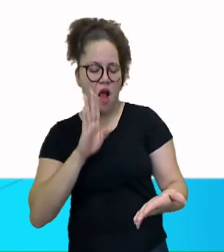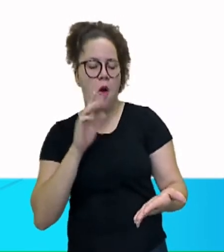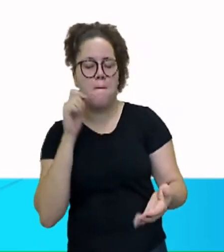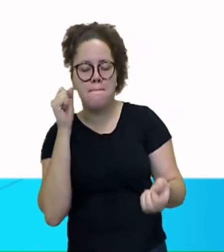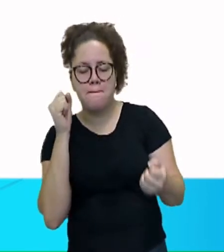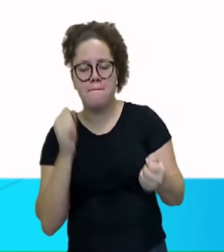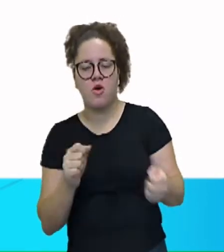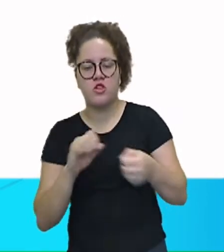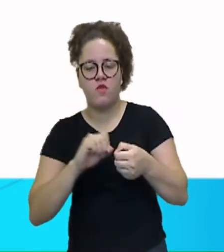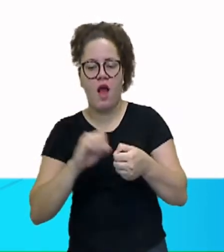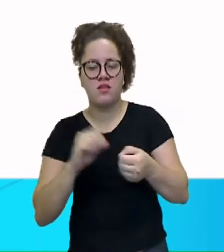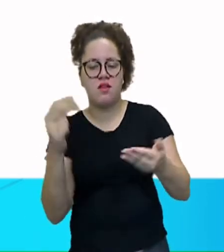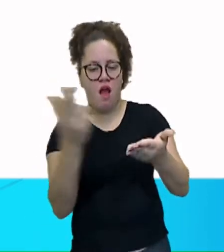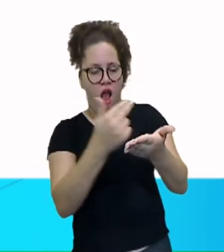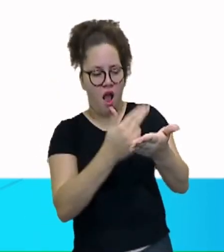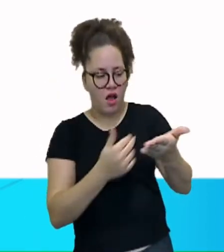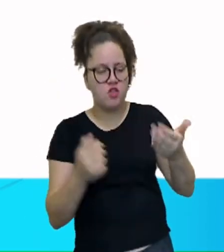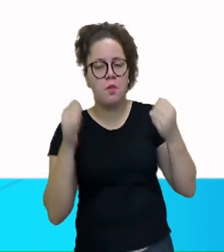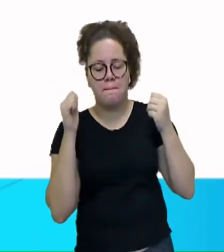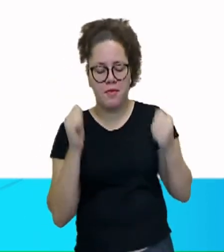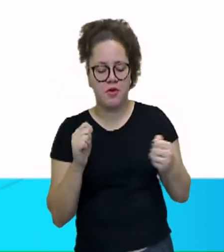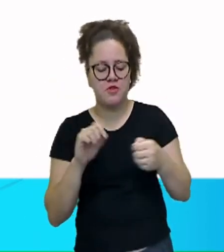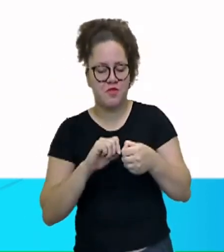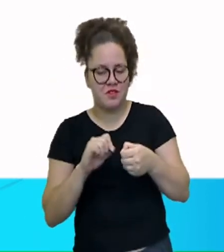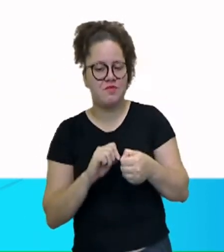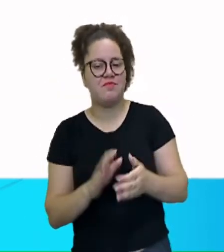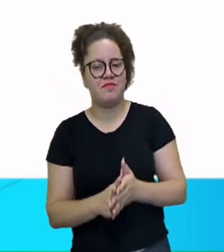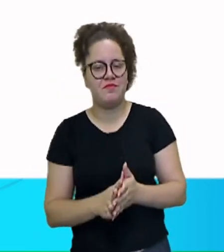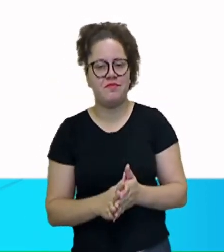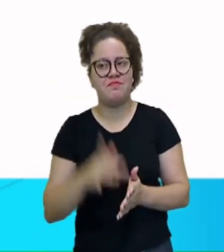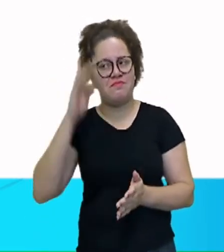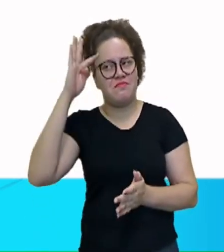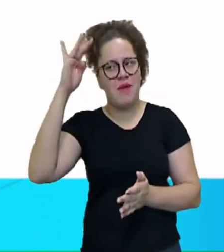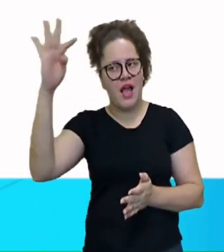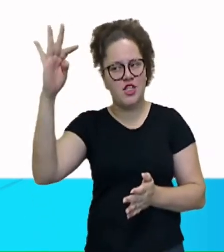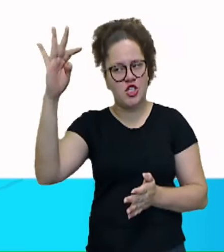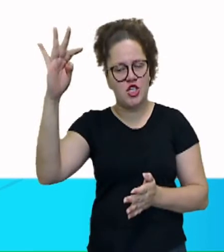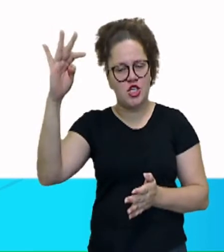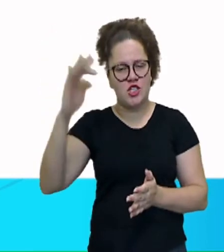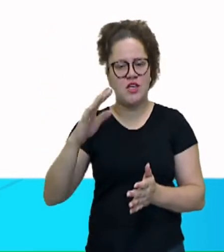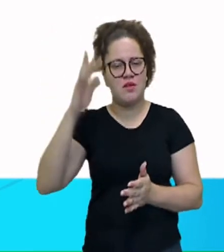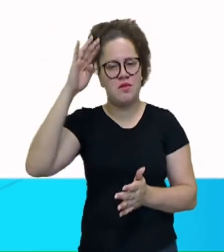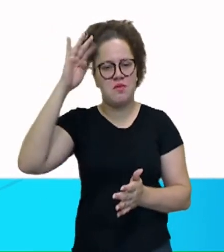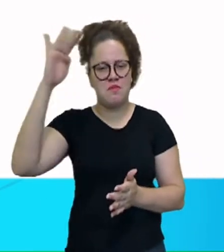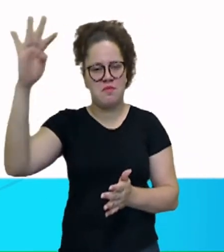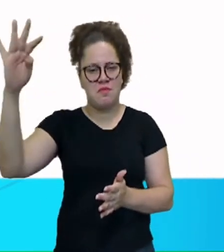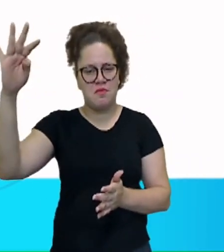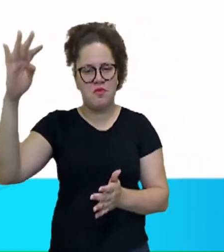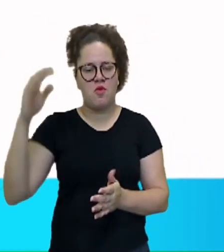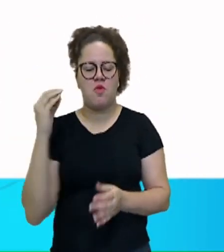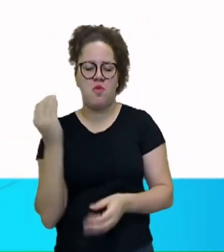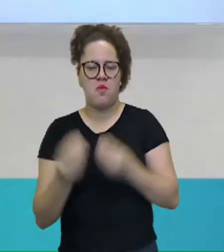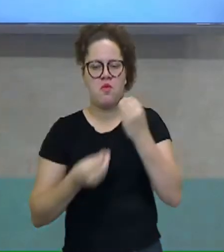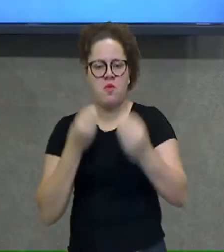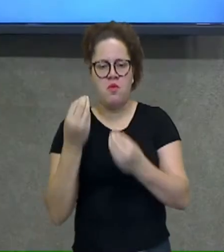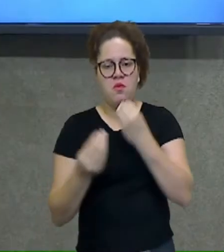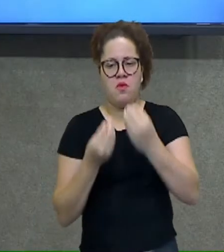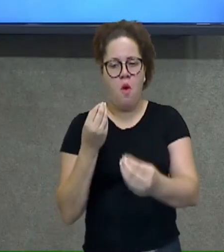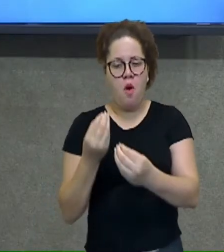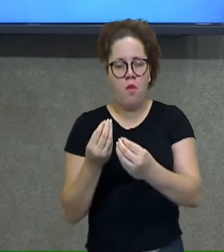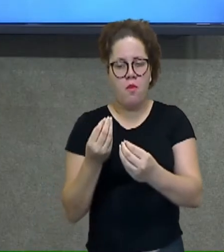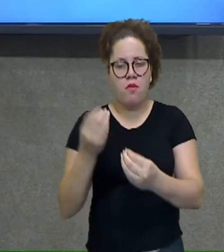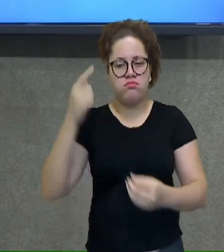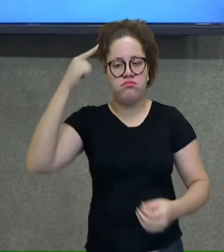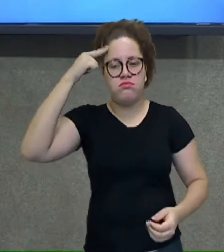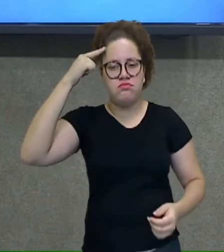um desenho aqui. Dá para fazer uma obra de arte aqui. Imaginem que período, como que funciona a cabeça